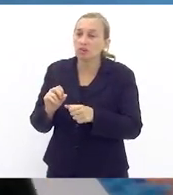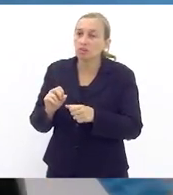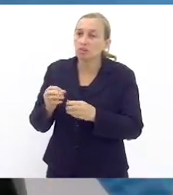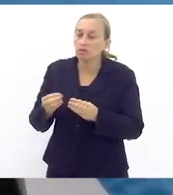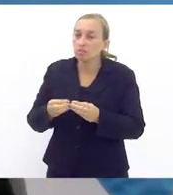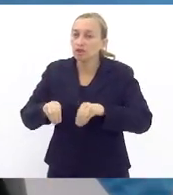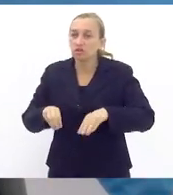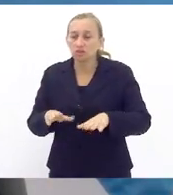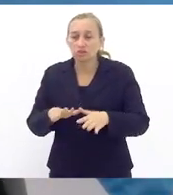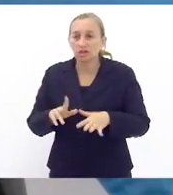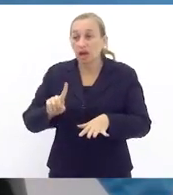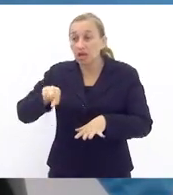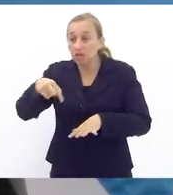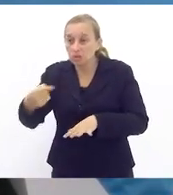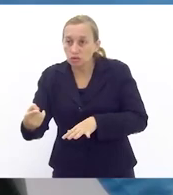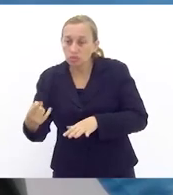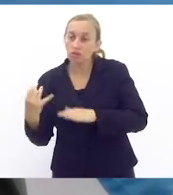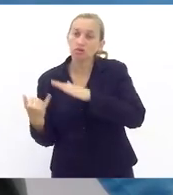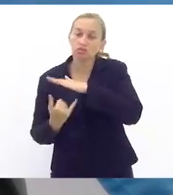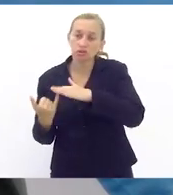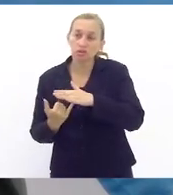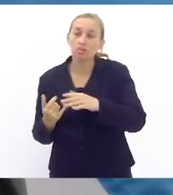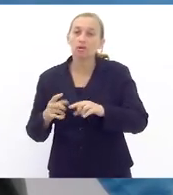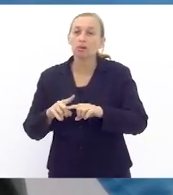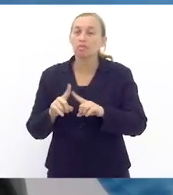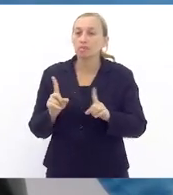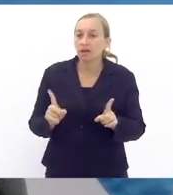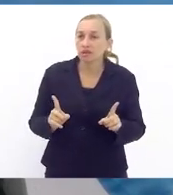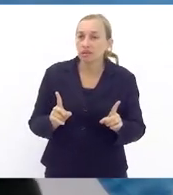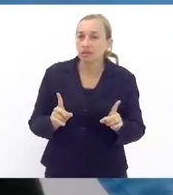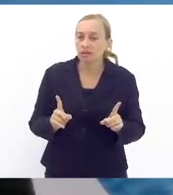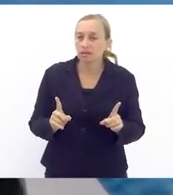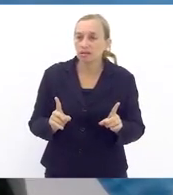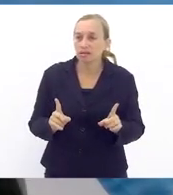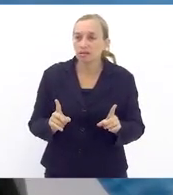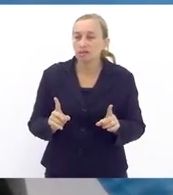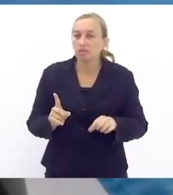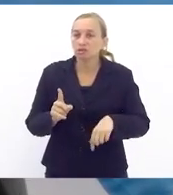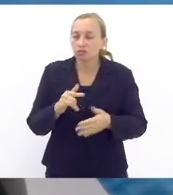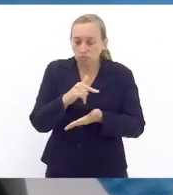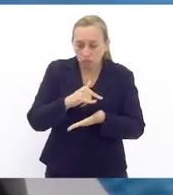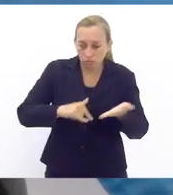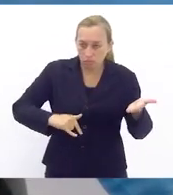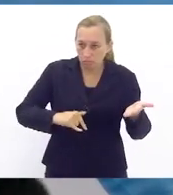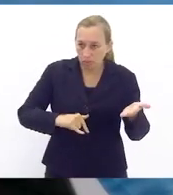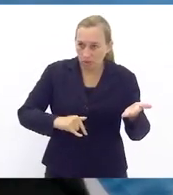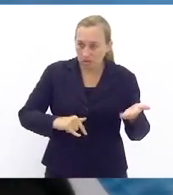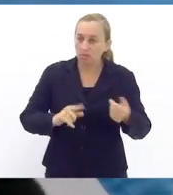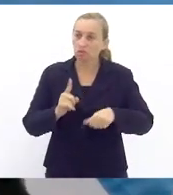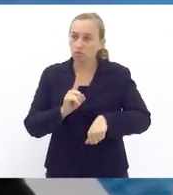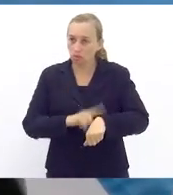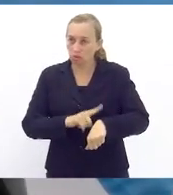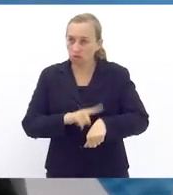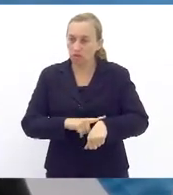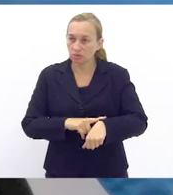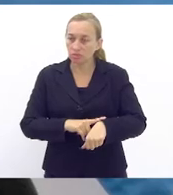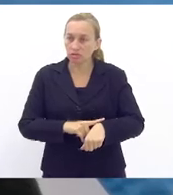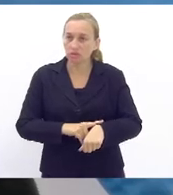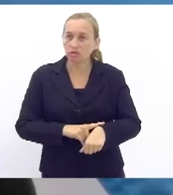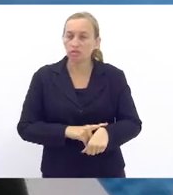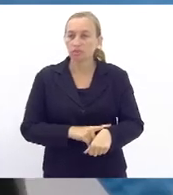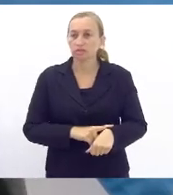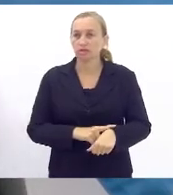fato as outras instituições no momento da documentação E aí a gente vem